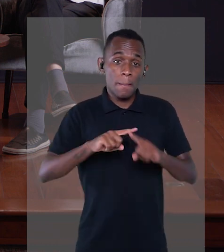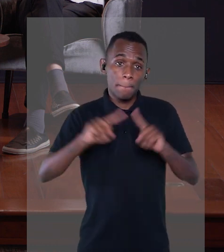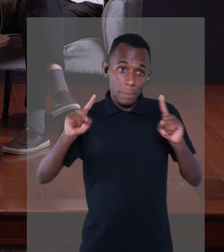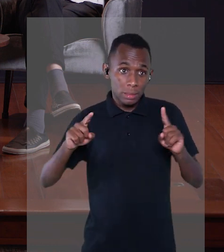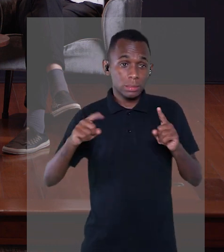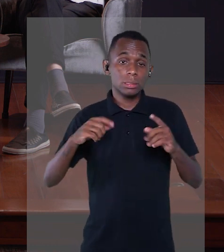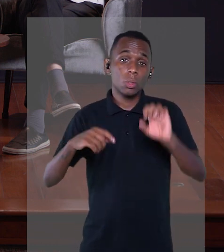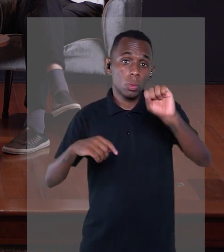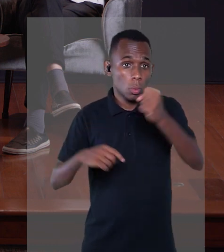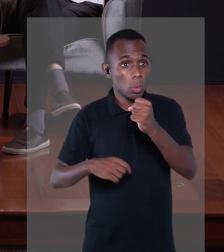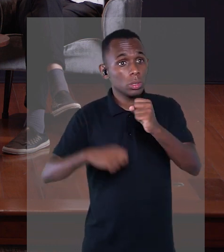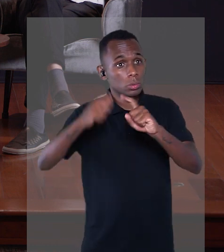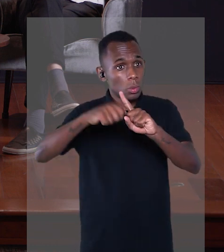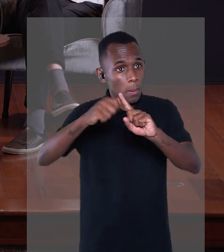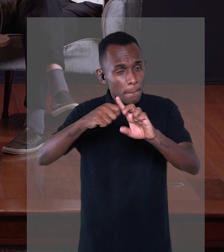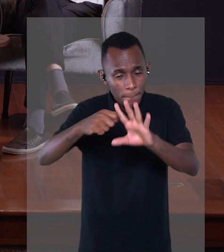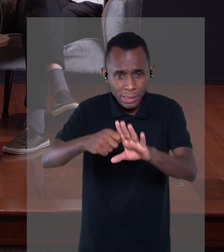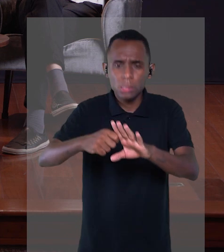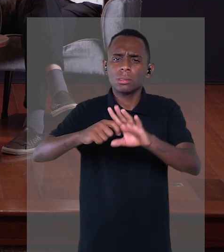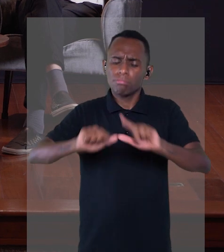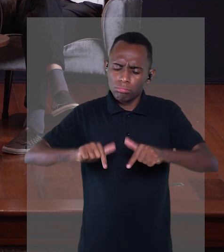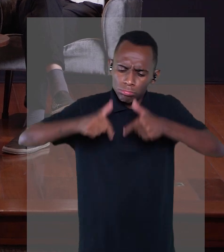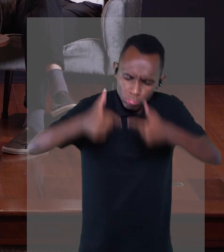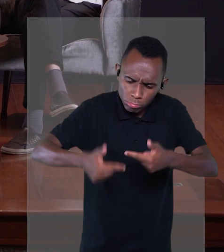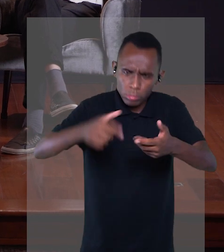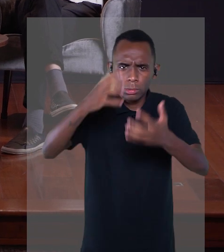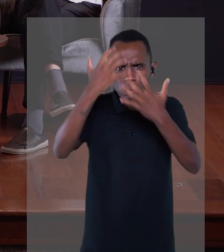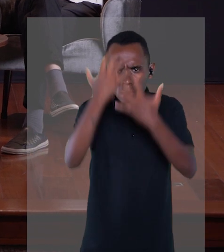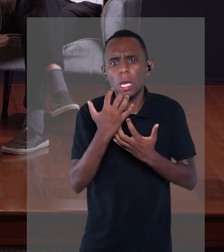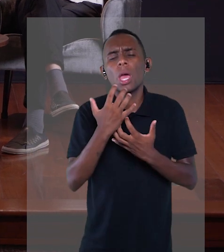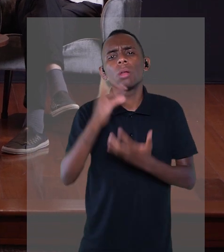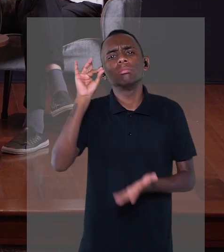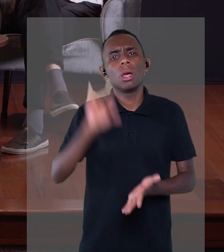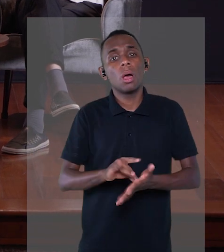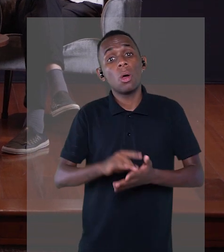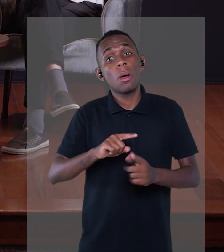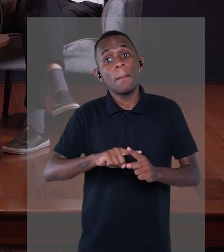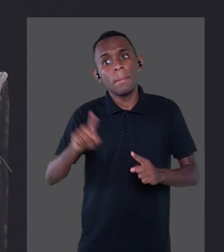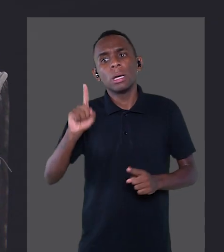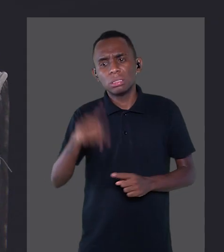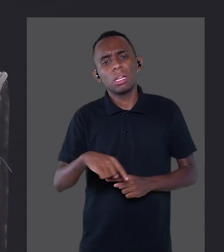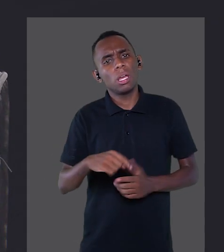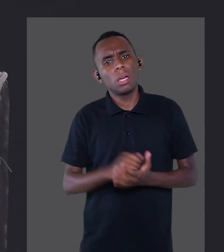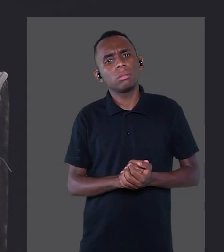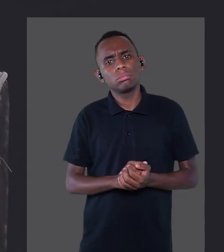Mas então foram 8 meses de realmente de dedicação intensa, mas é um recorde.